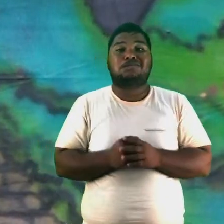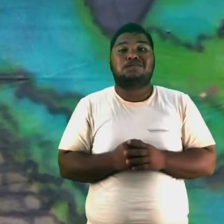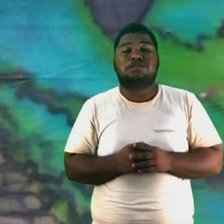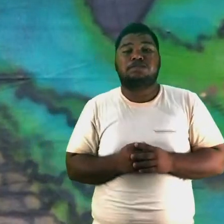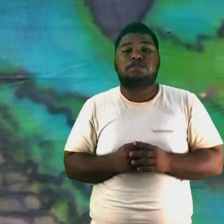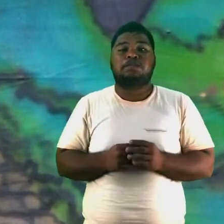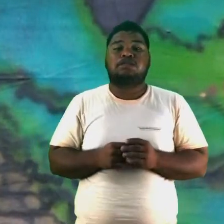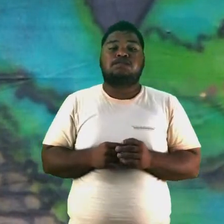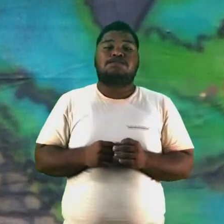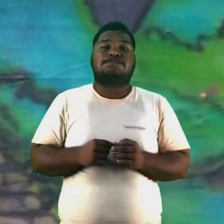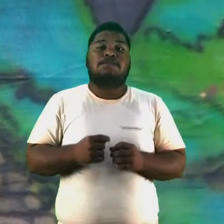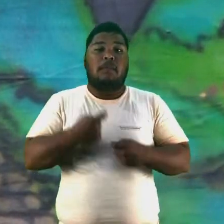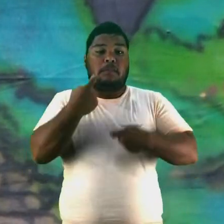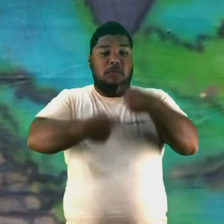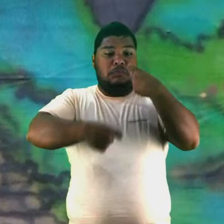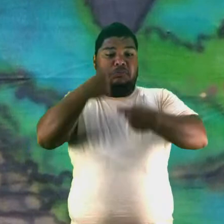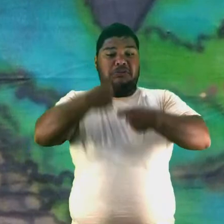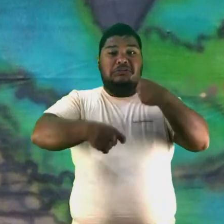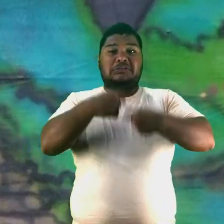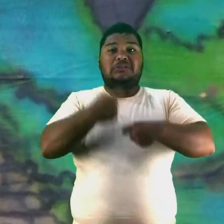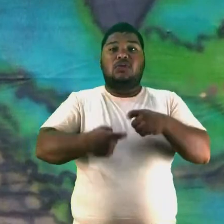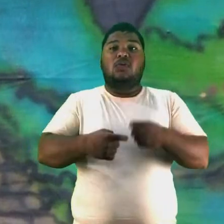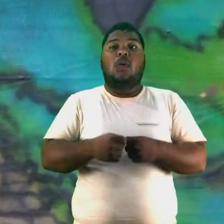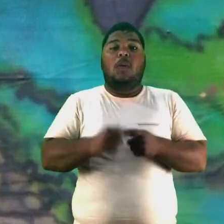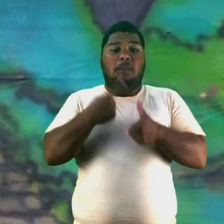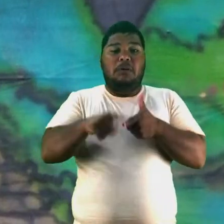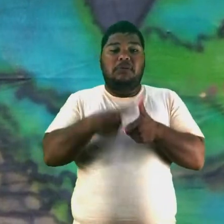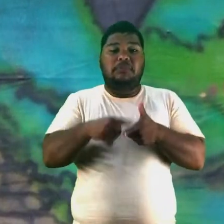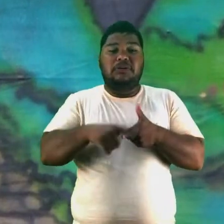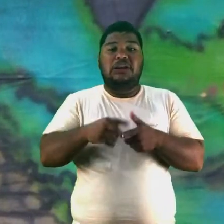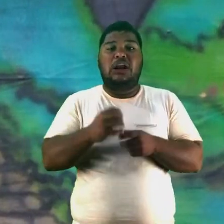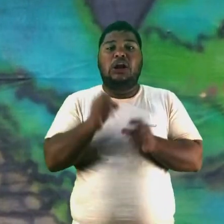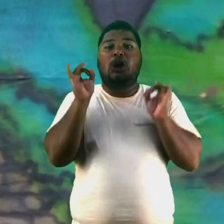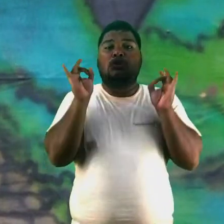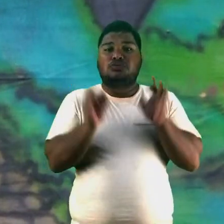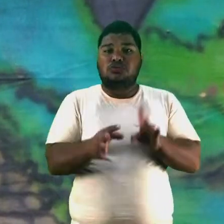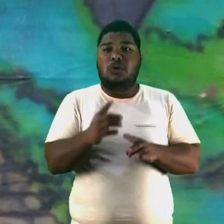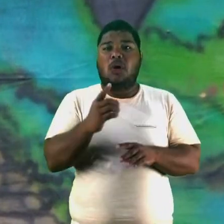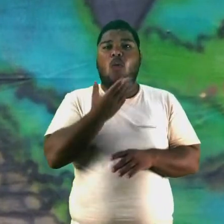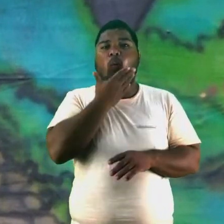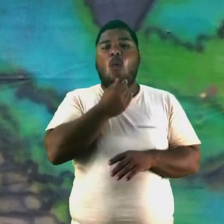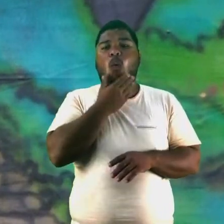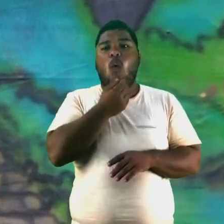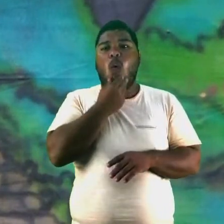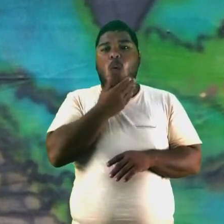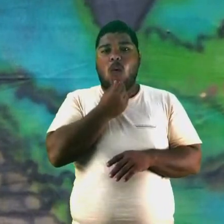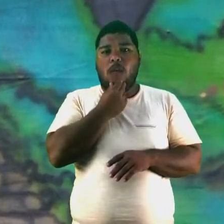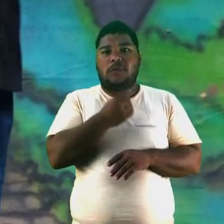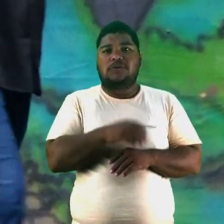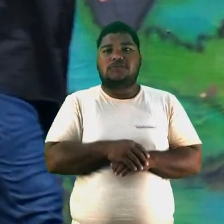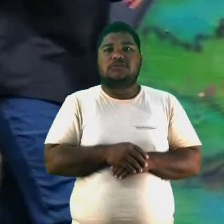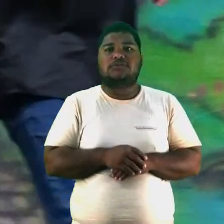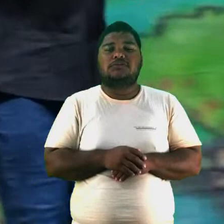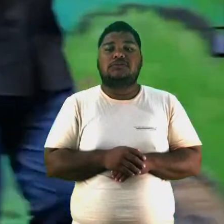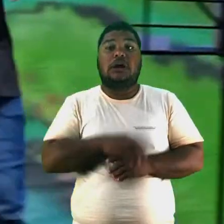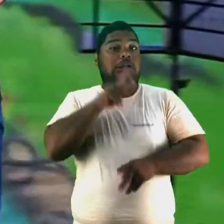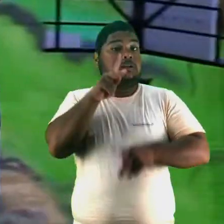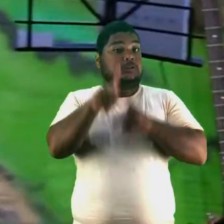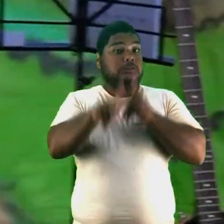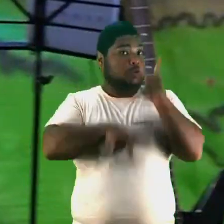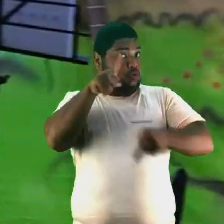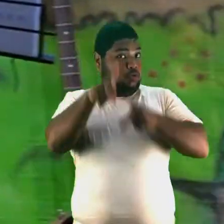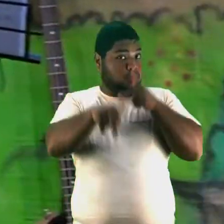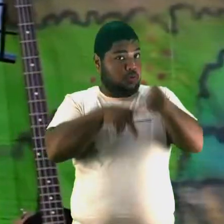praticamente masculino. Hoje não é só masculino. Apesar de ser predominantemente masculino, as